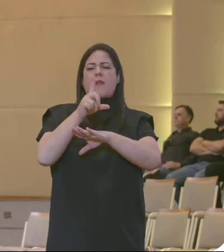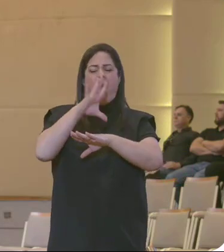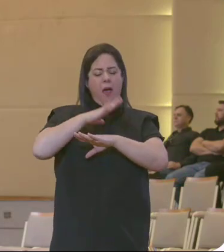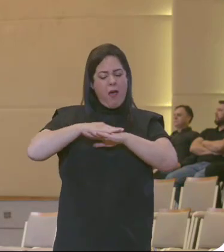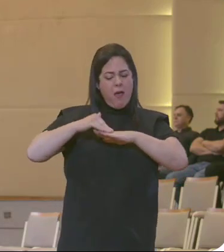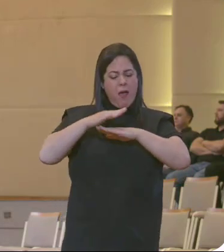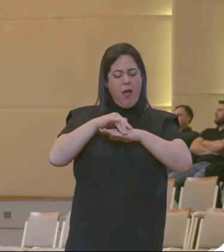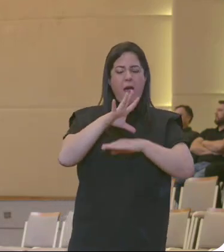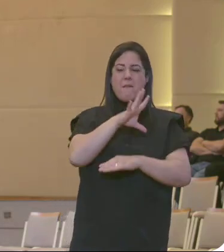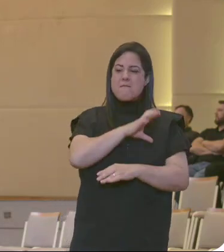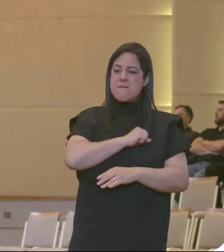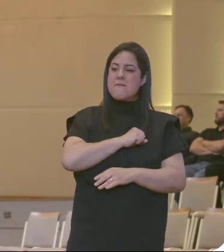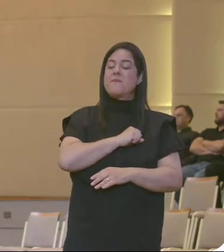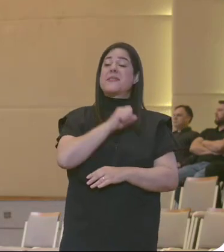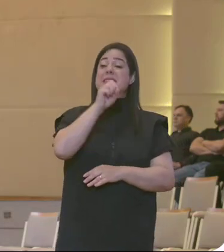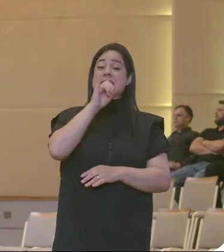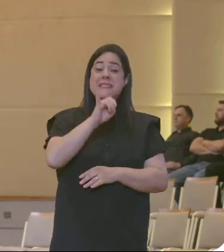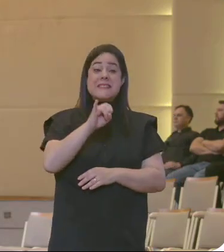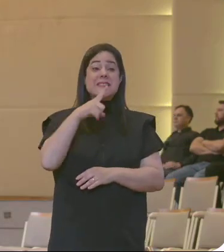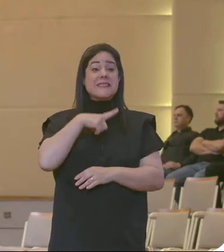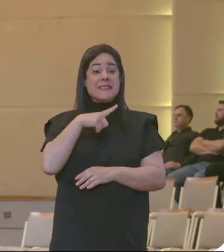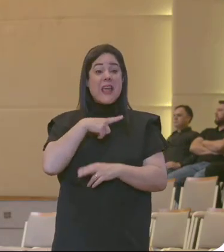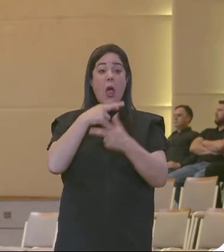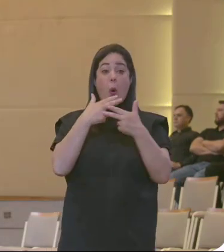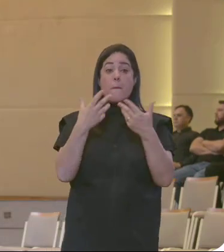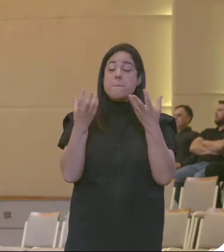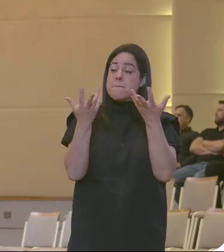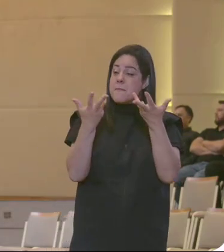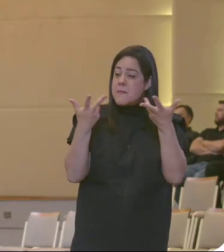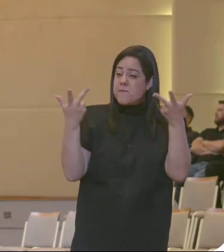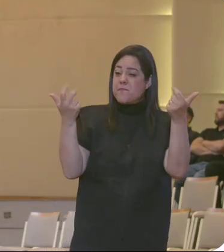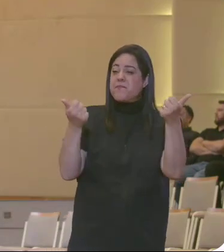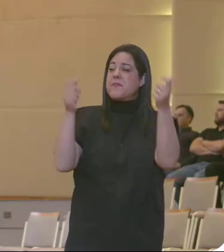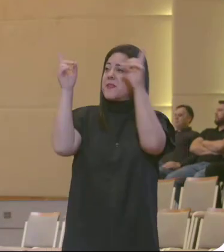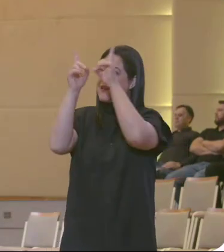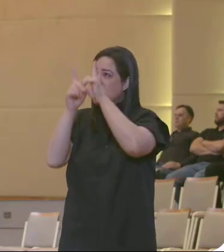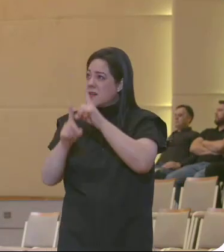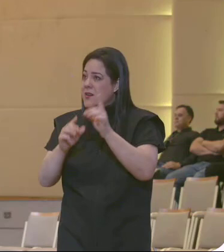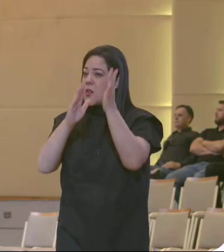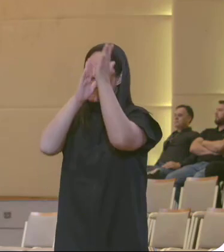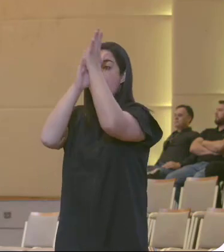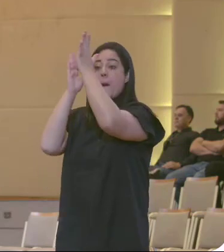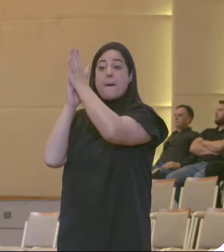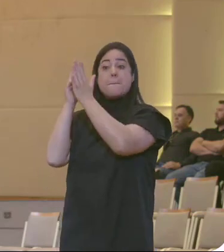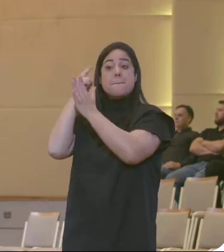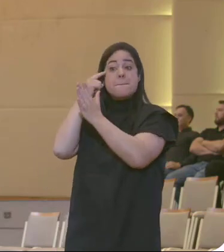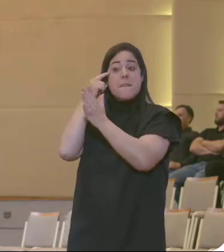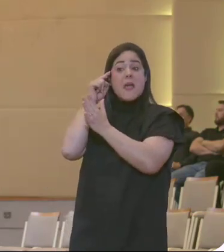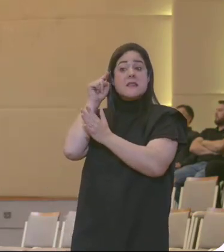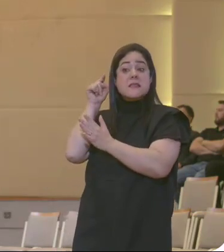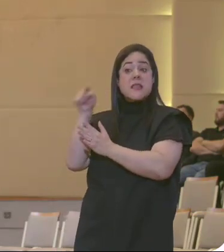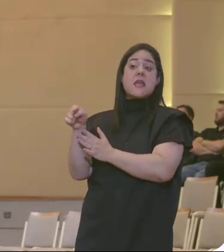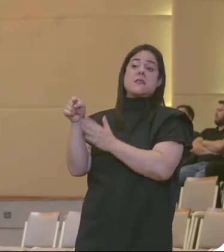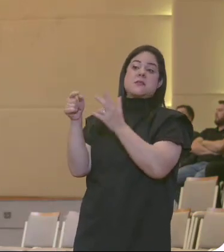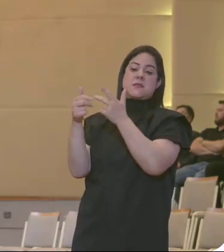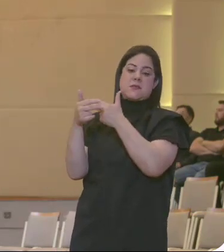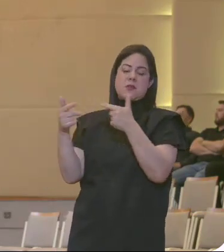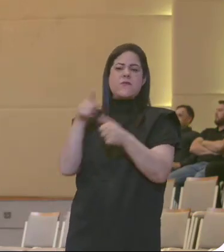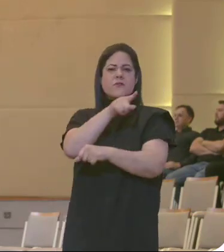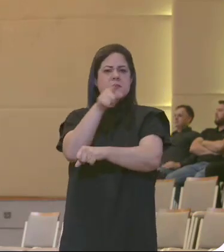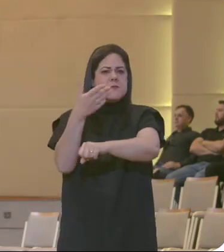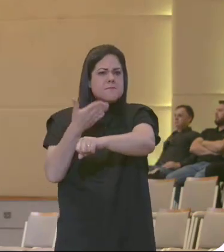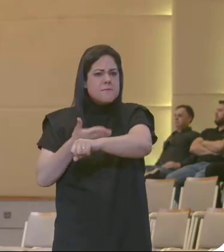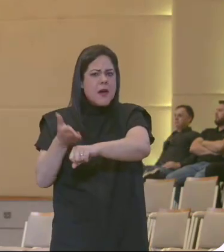que for de boa fama, se houver algo de excelente ou digno de louvor, pensem nessas coisas. Ponham em